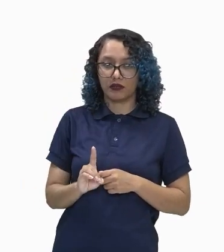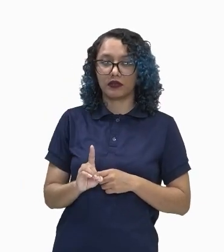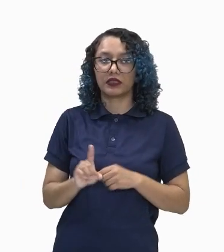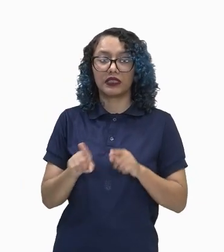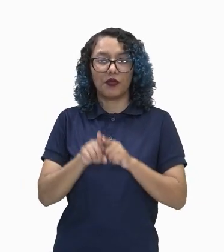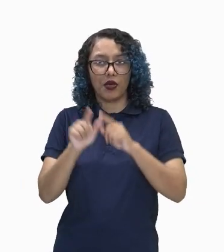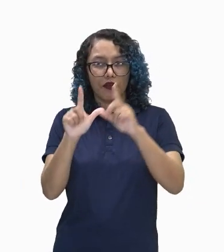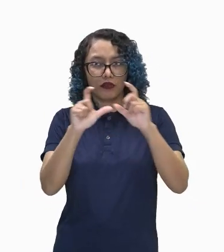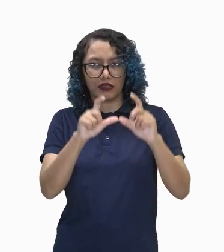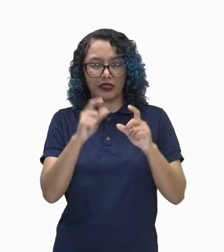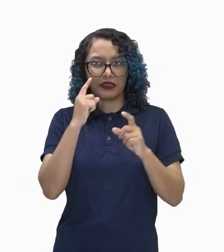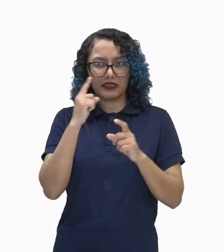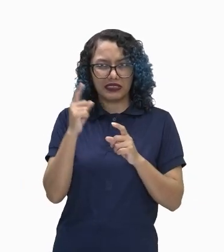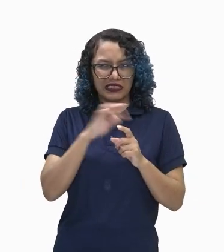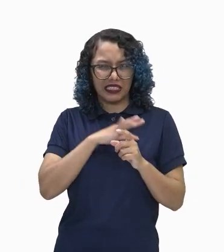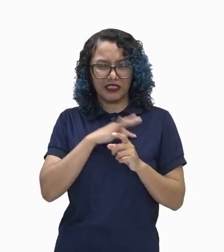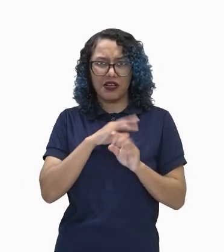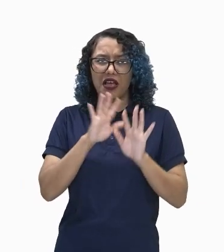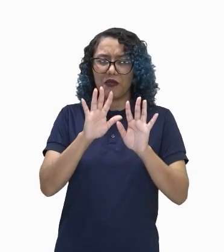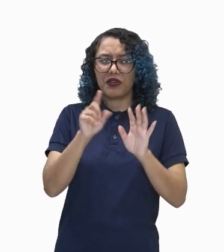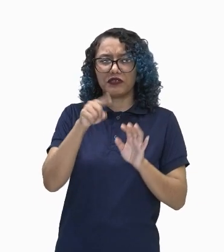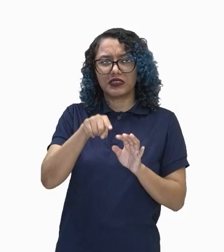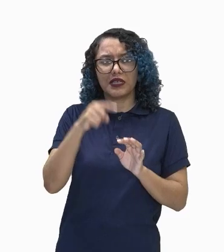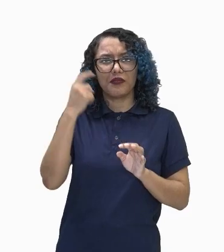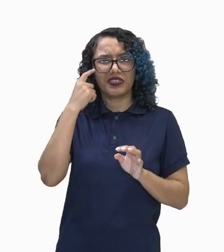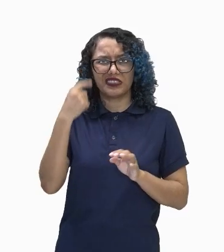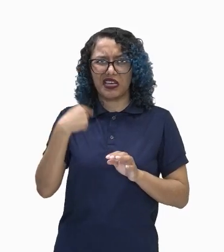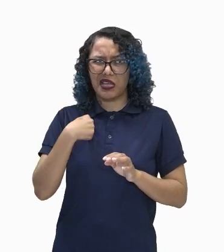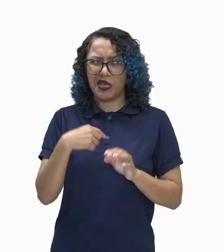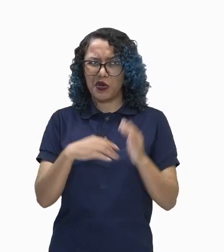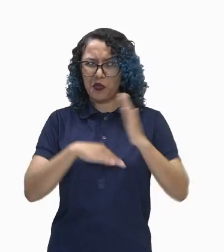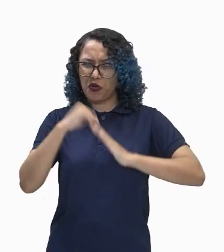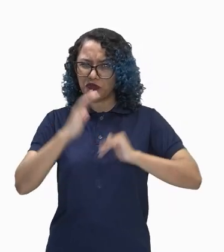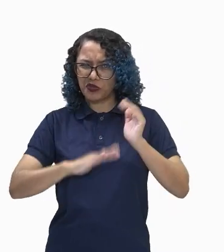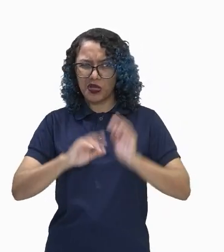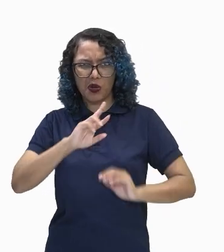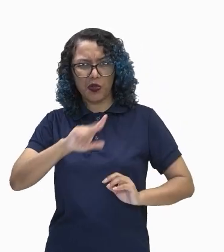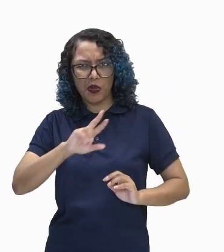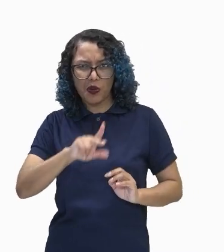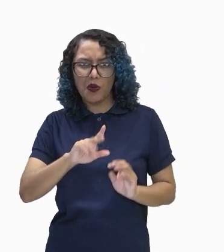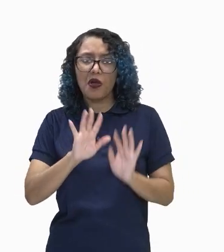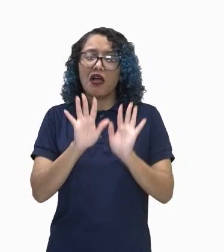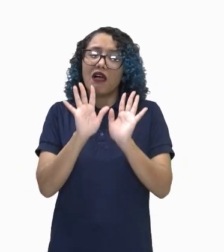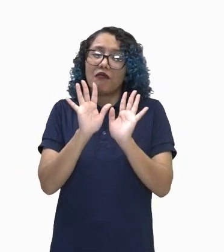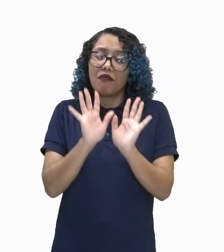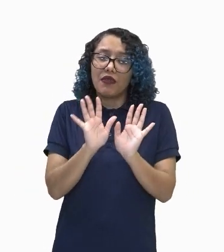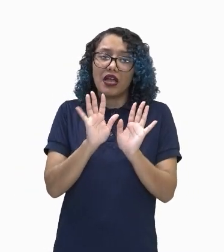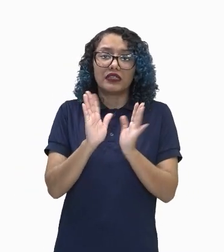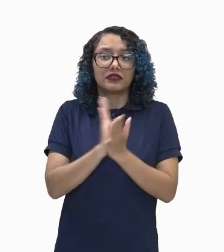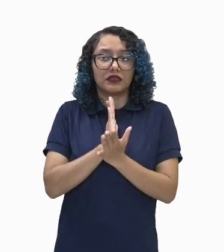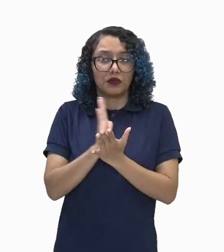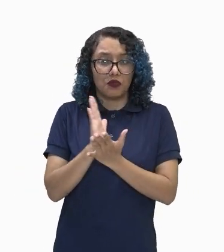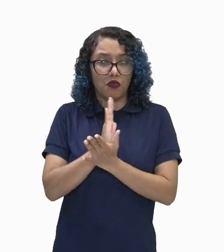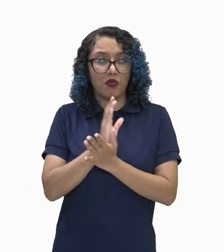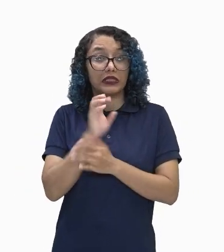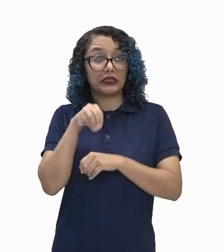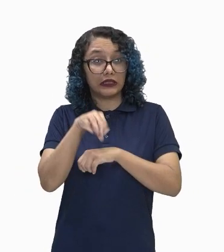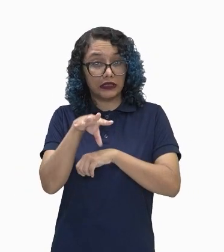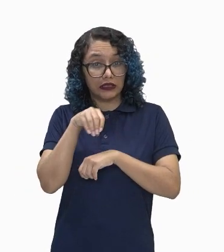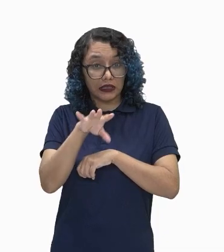Professora, mas eu não entendo nada disso, eu não sou especialista nisso. Mas temos algumas pistas de